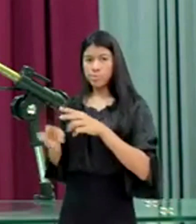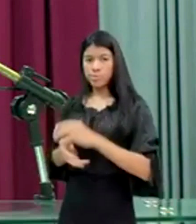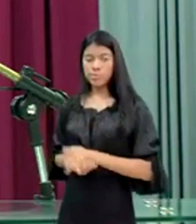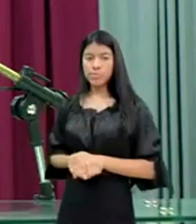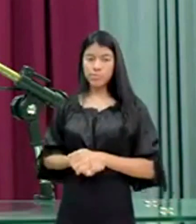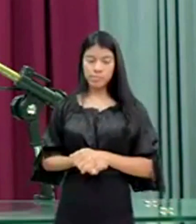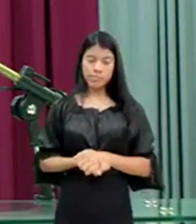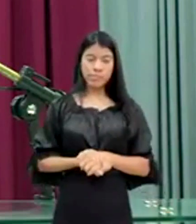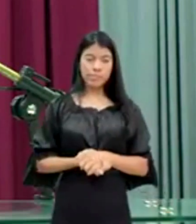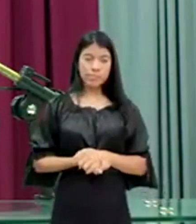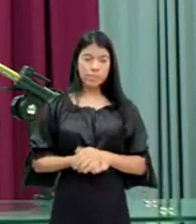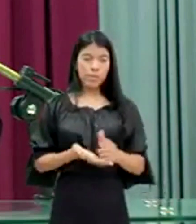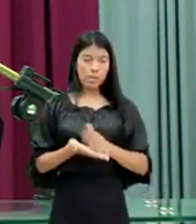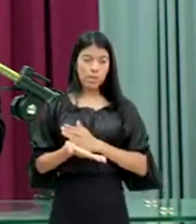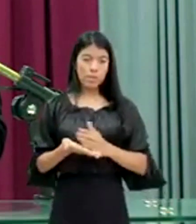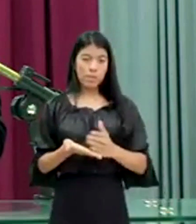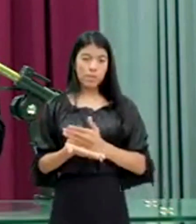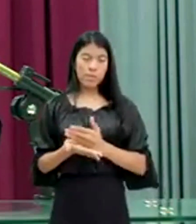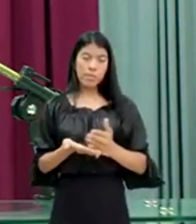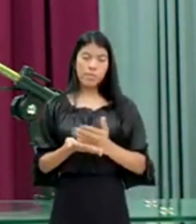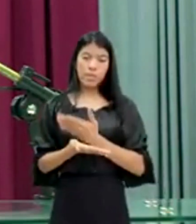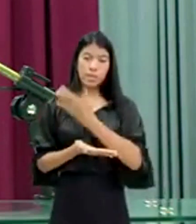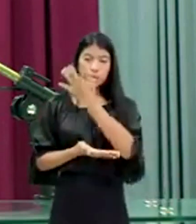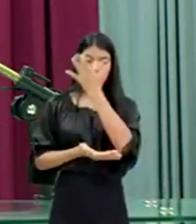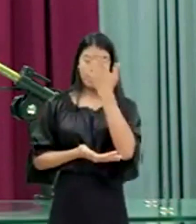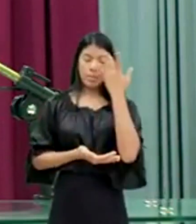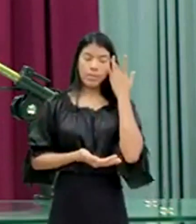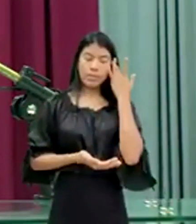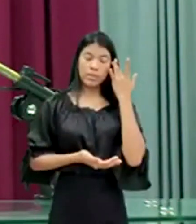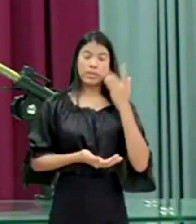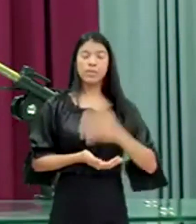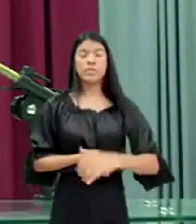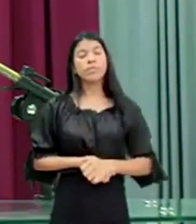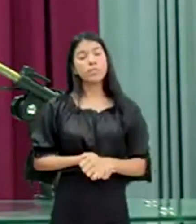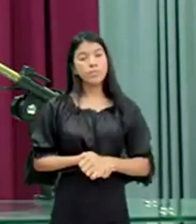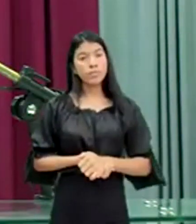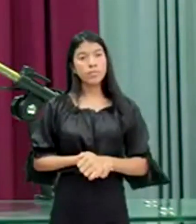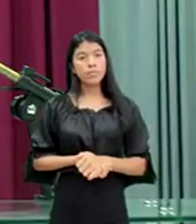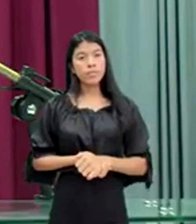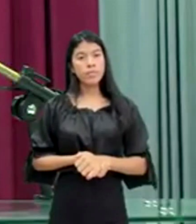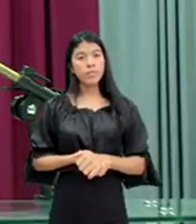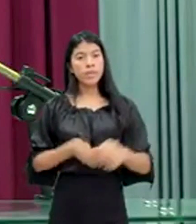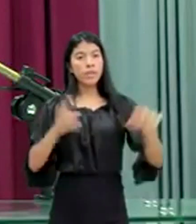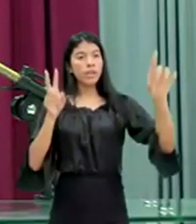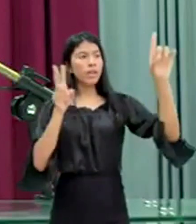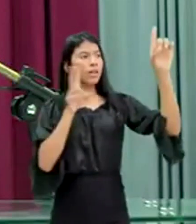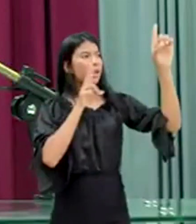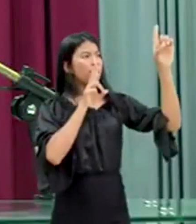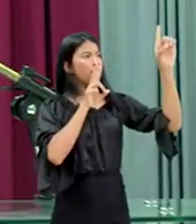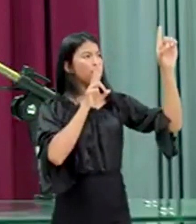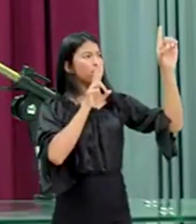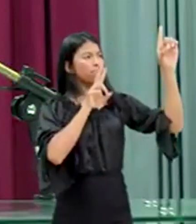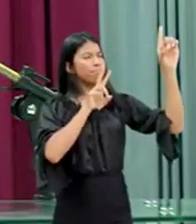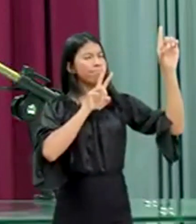Muita gente está deixando de olhar para Deus e a sua palavra,